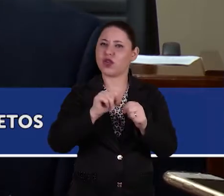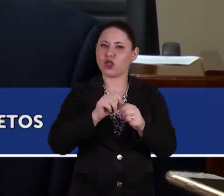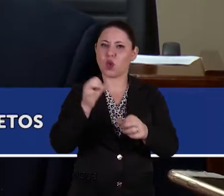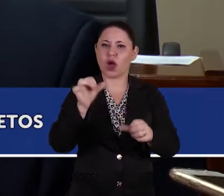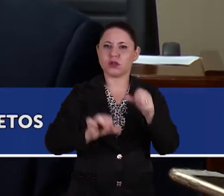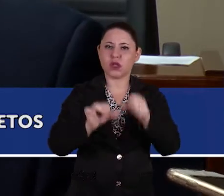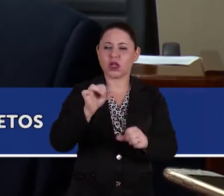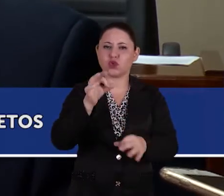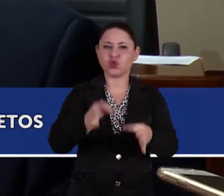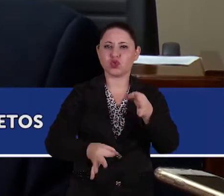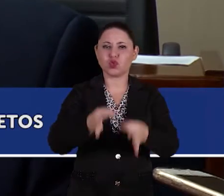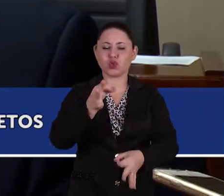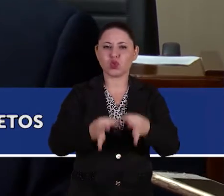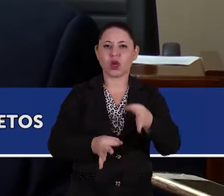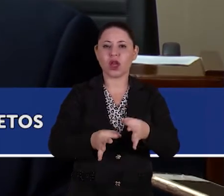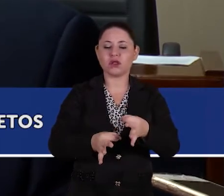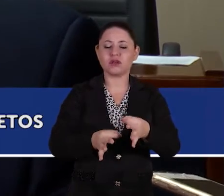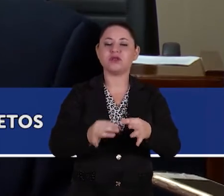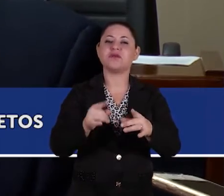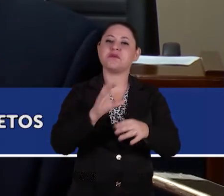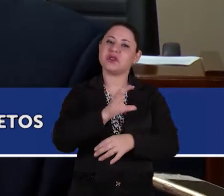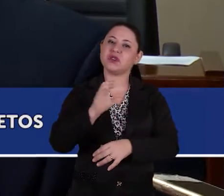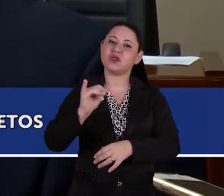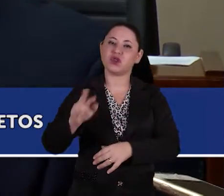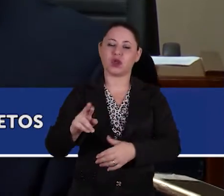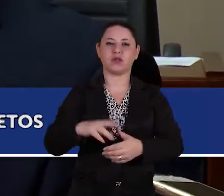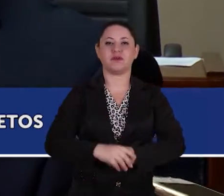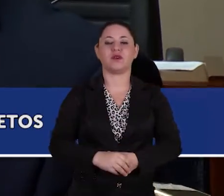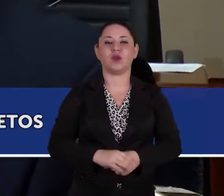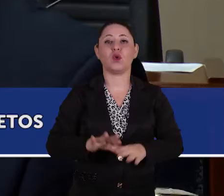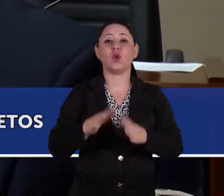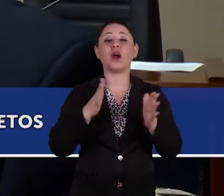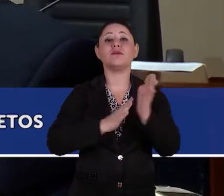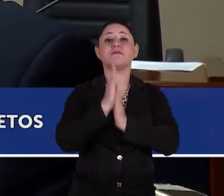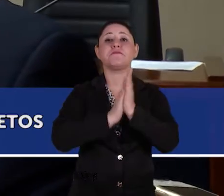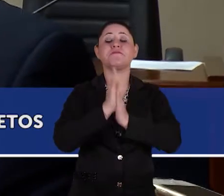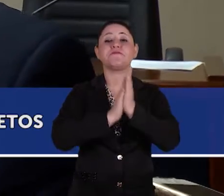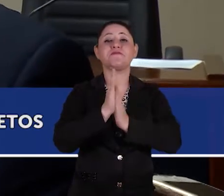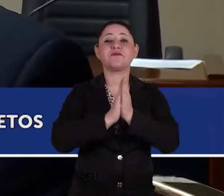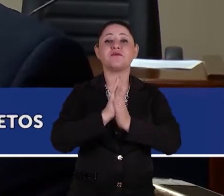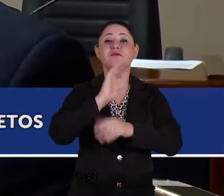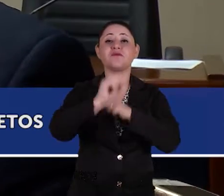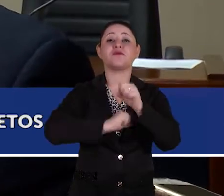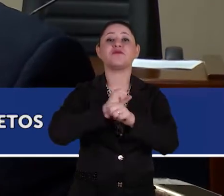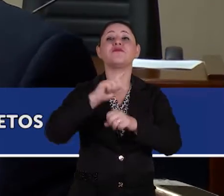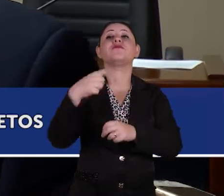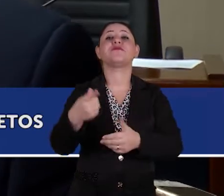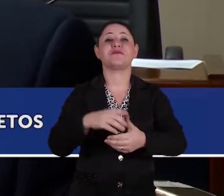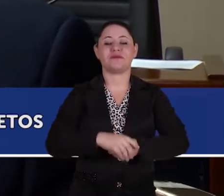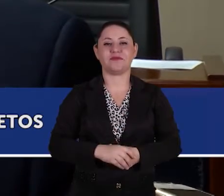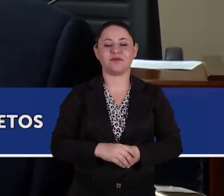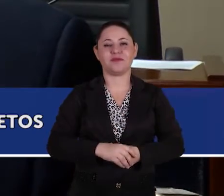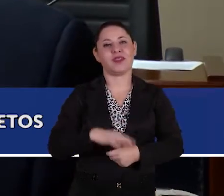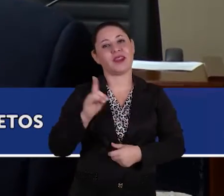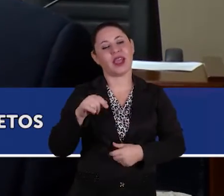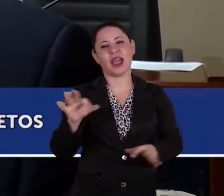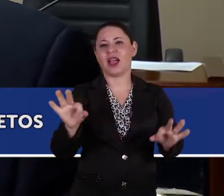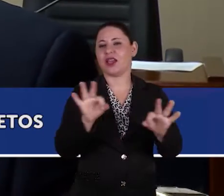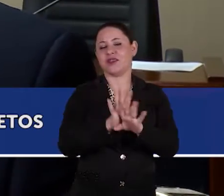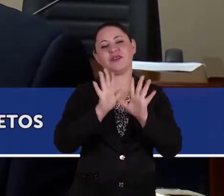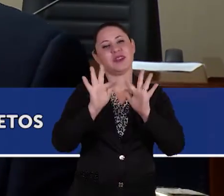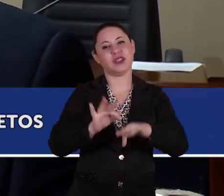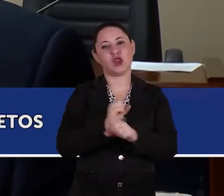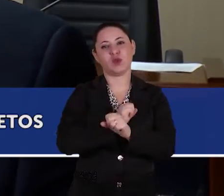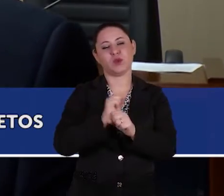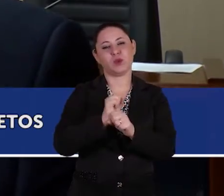feitos análise e julgados, então, por esta comissão. E quais são as expectativas, deputado, para o próximo ano? Pois é, estamos encerrando o